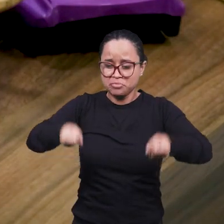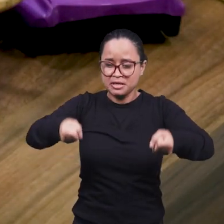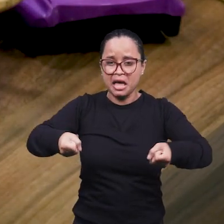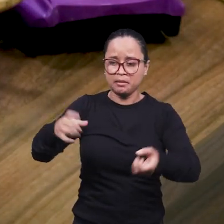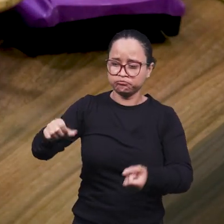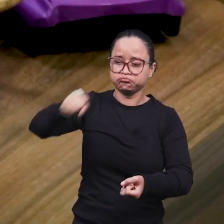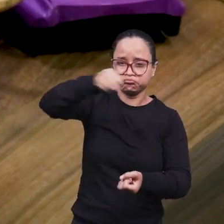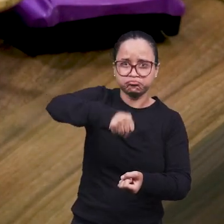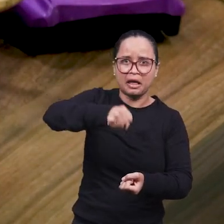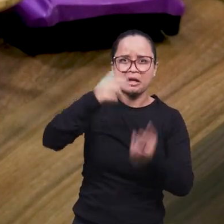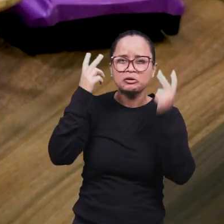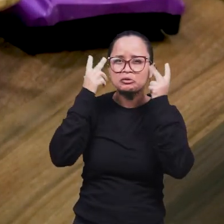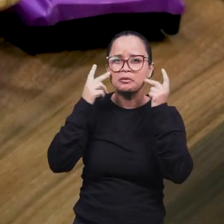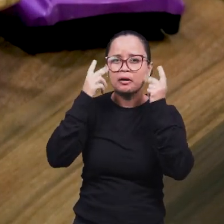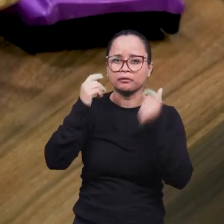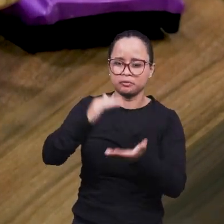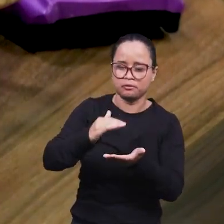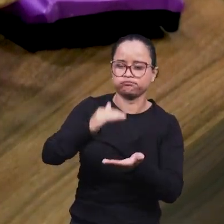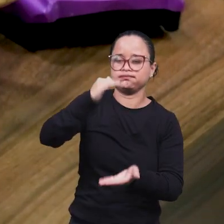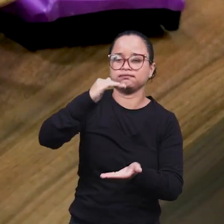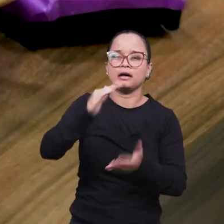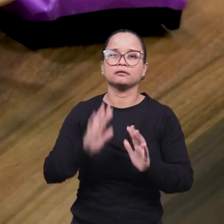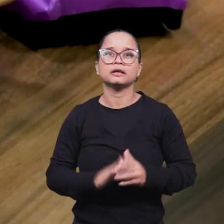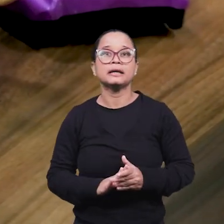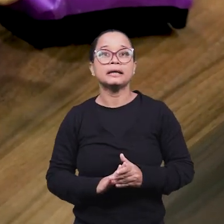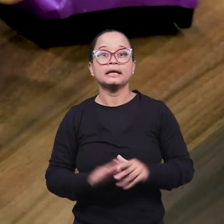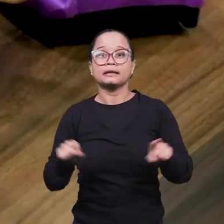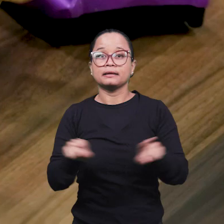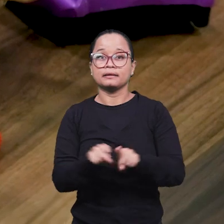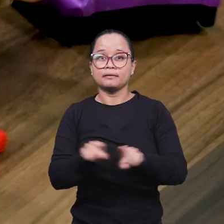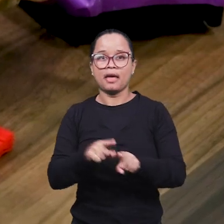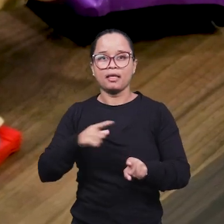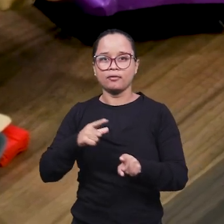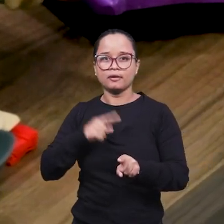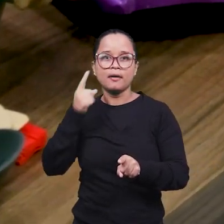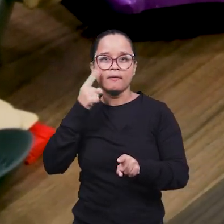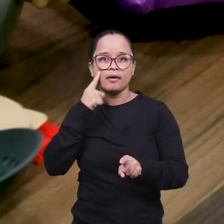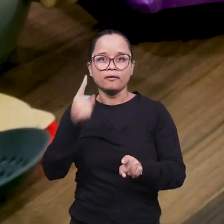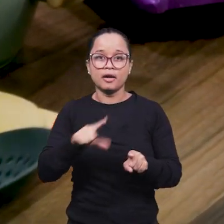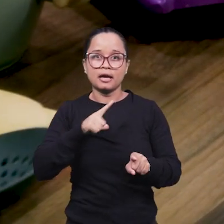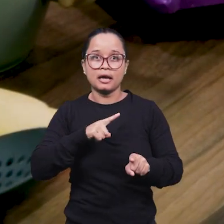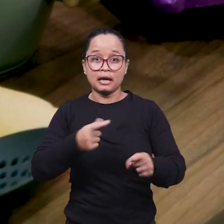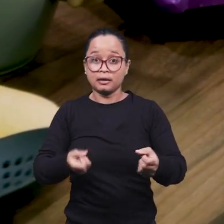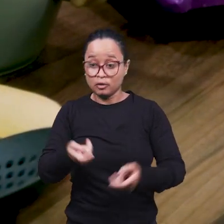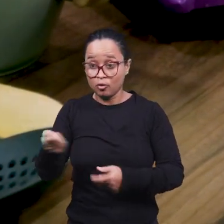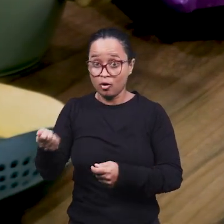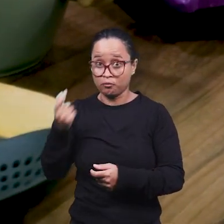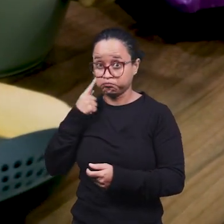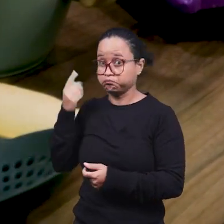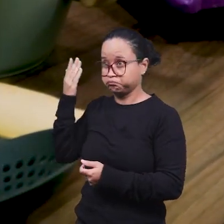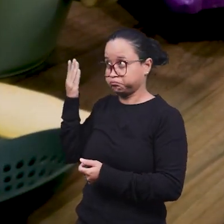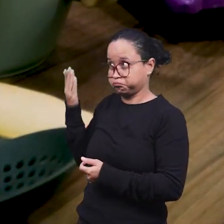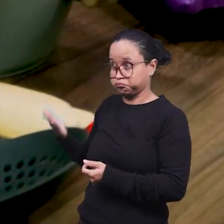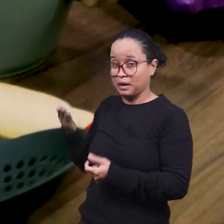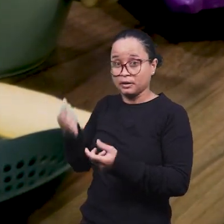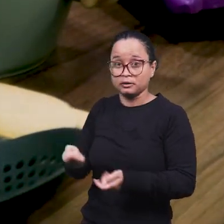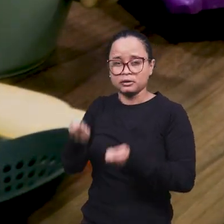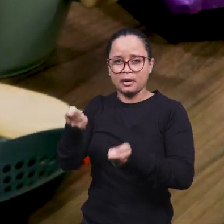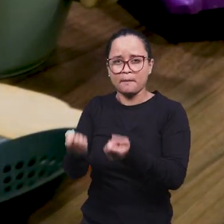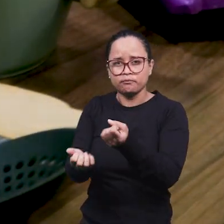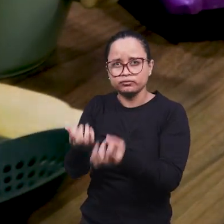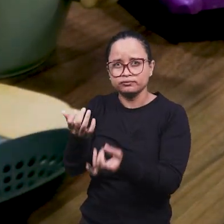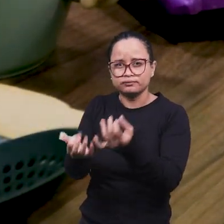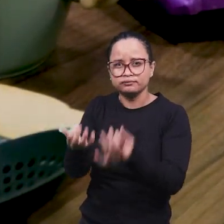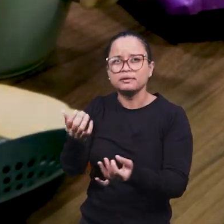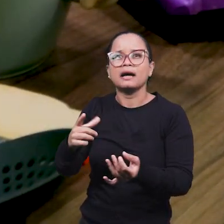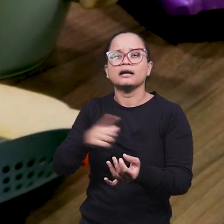com tampa e que seja um pouquinho alta. E uma frigideira antiaderente. Então, aqui ela pode ser revestida de teflon,